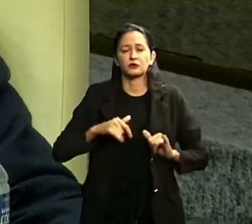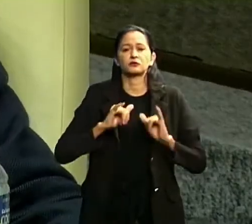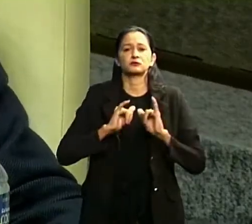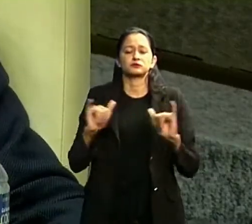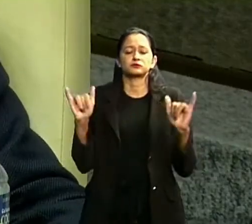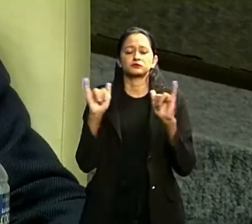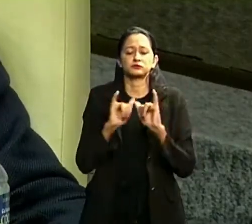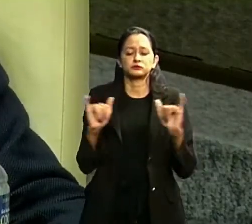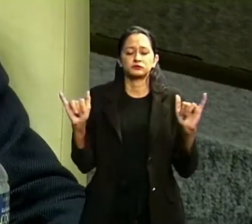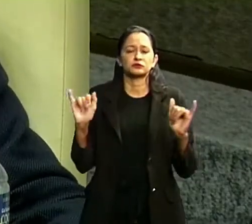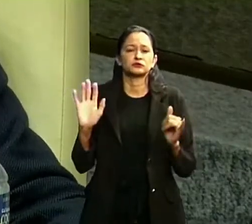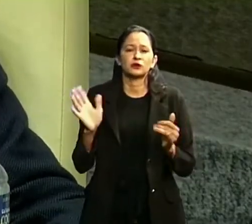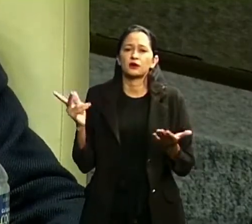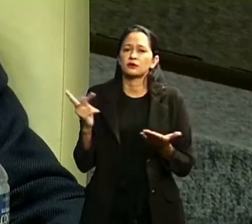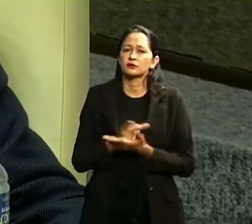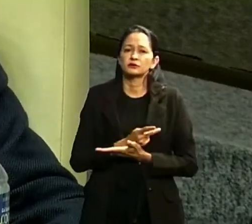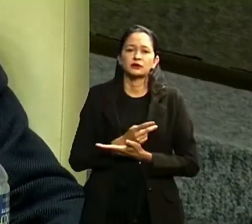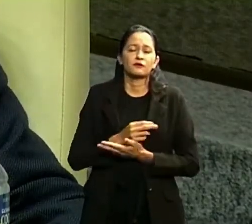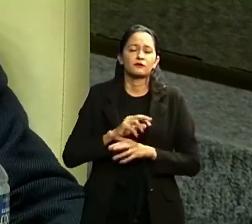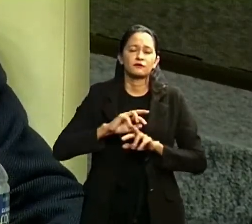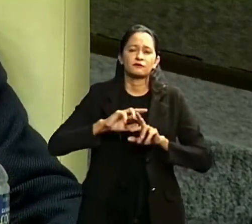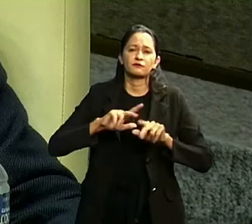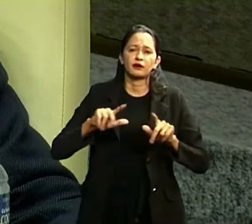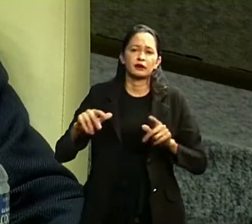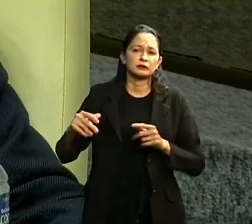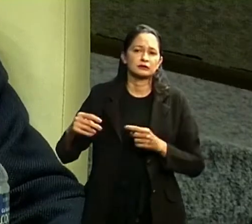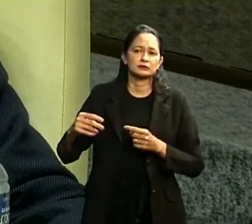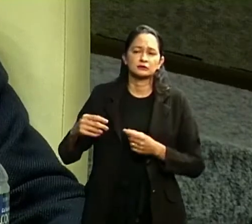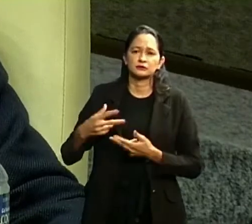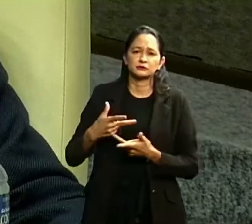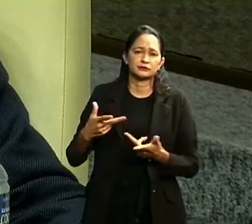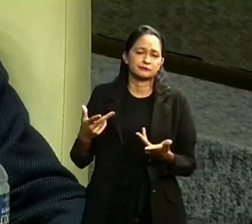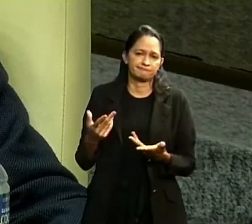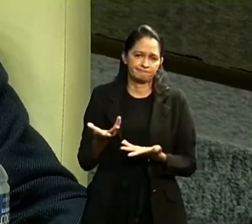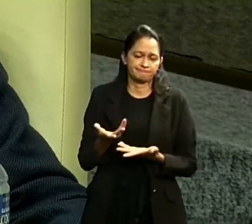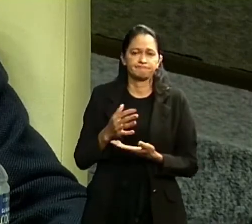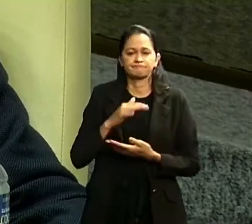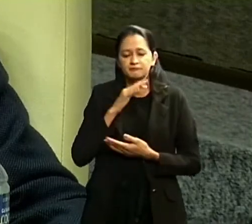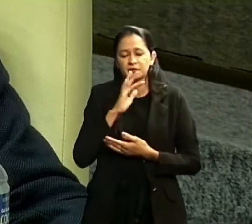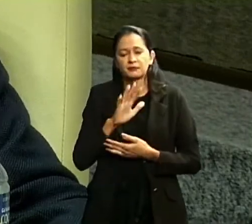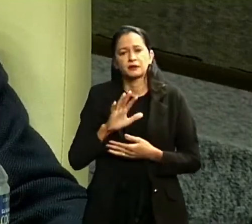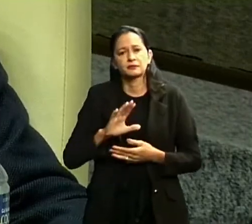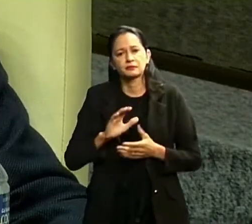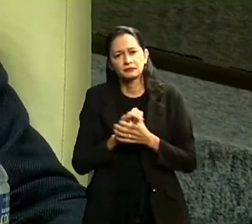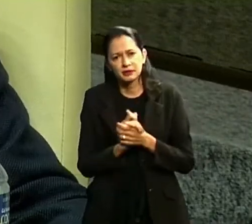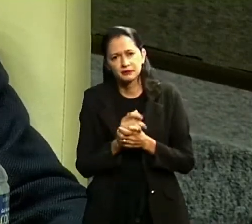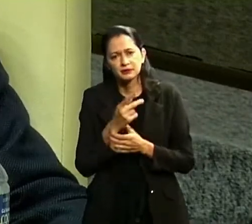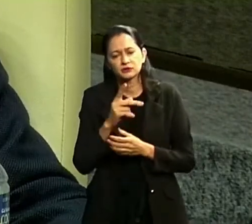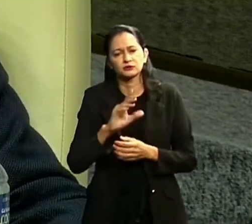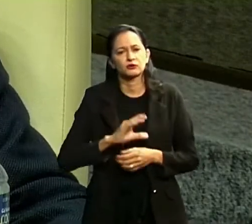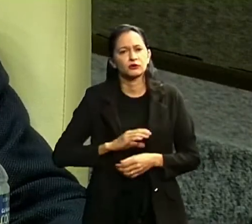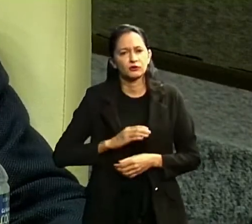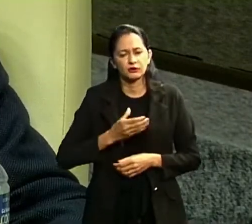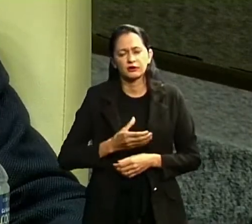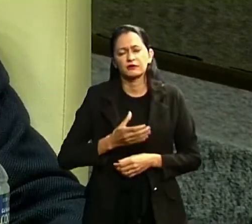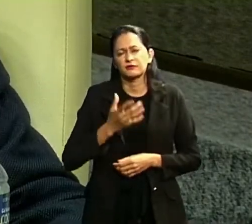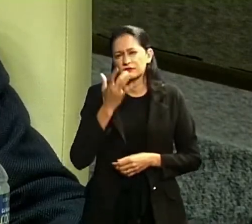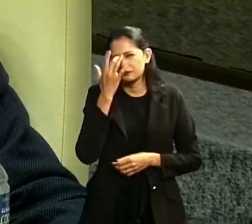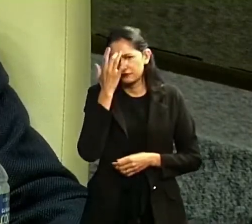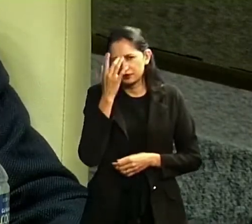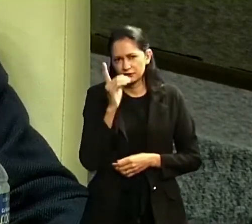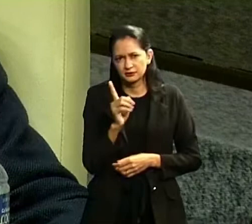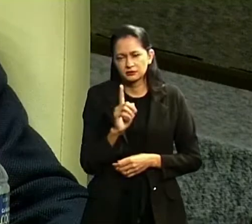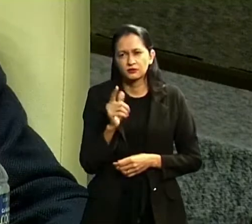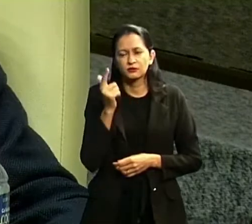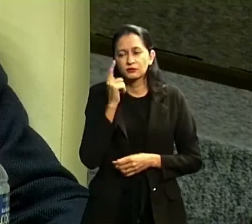porque já passei por várias situações como essa. Mas, de qualquer maneira, quero parabenizá-lo pela coragem, porque não é fácil ter coragem para